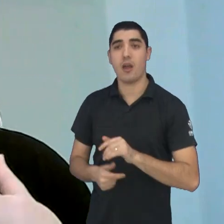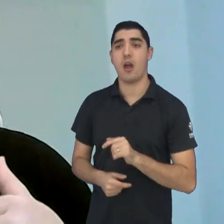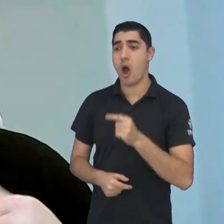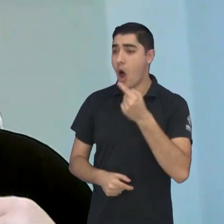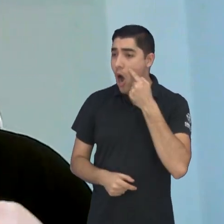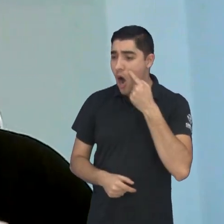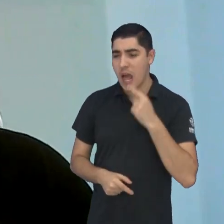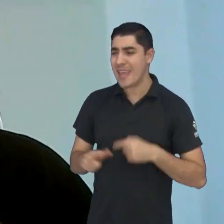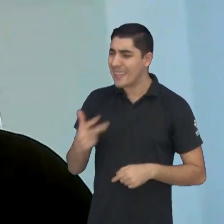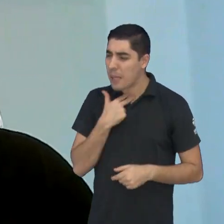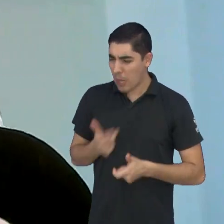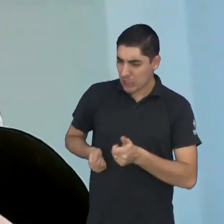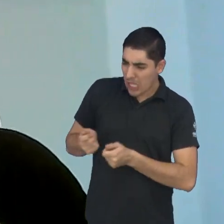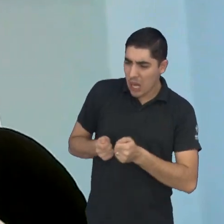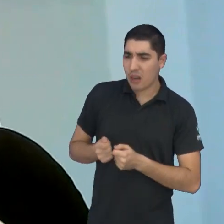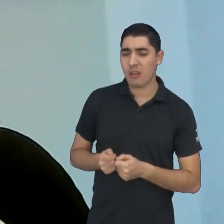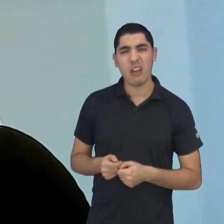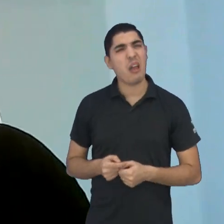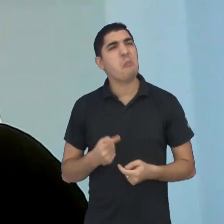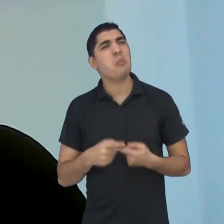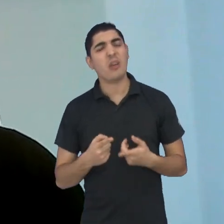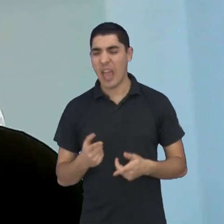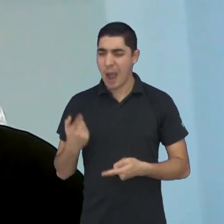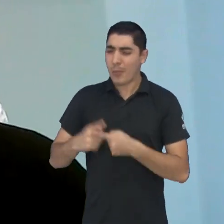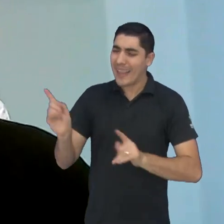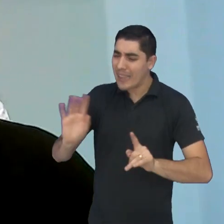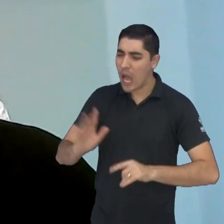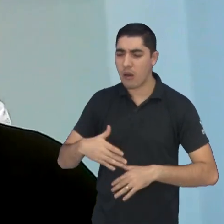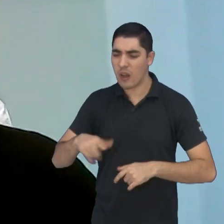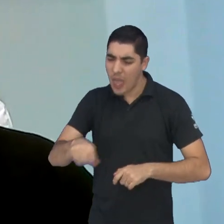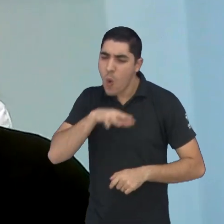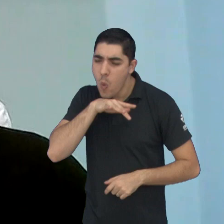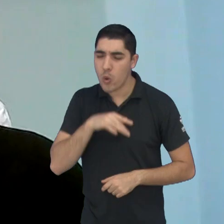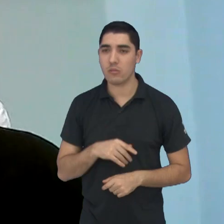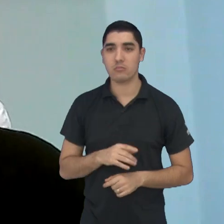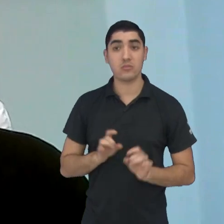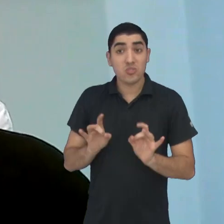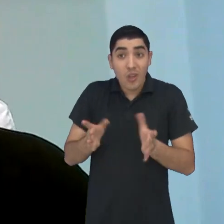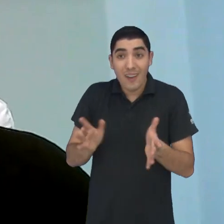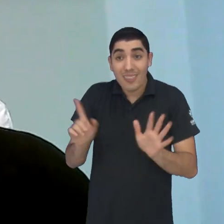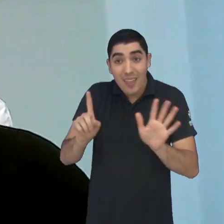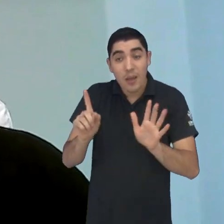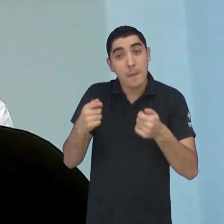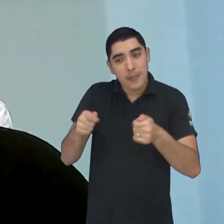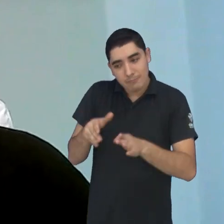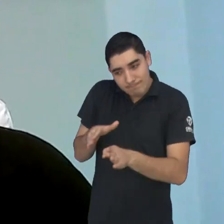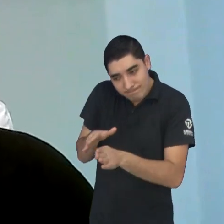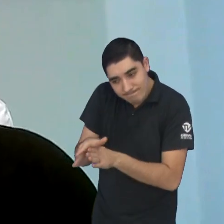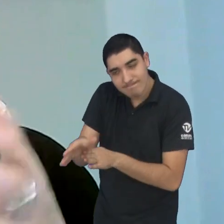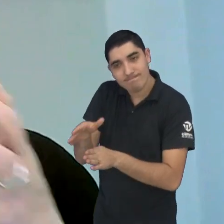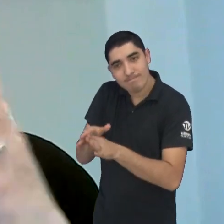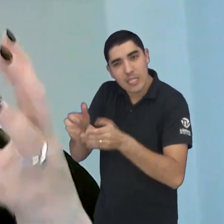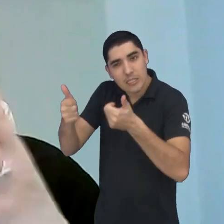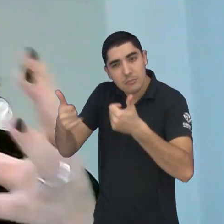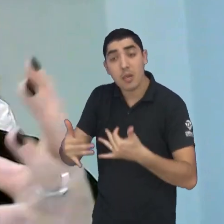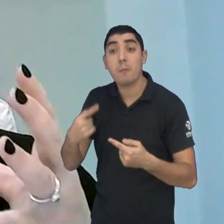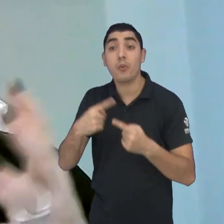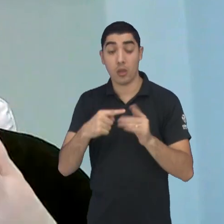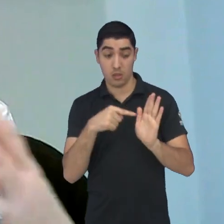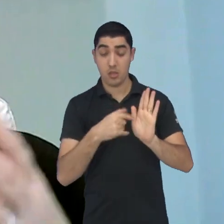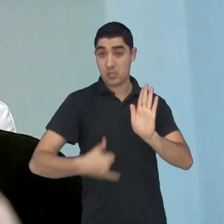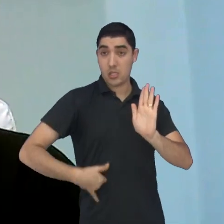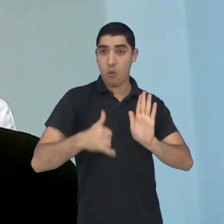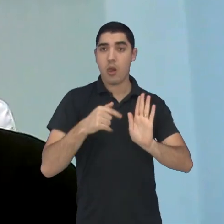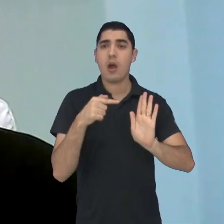dizer, não fica no celular. Por quê? Porque não, porque eu não quero, porque faz mal. Celular hoje em dia está associado a quê, gente? Às vezes,